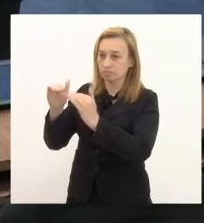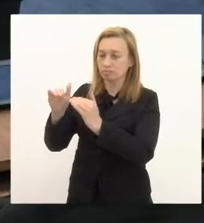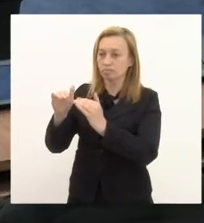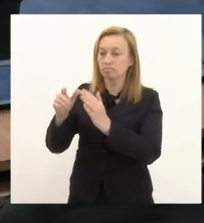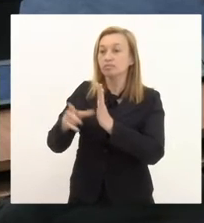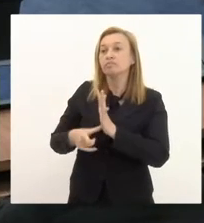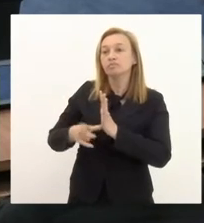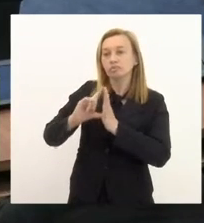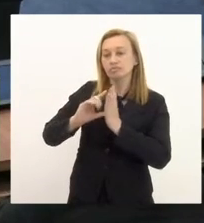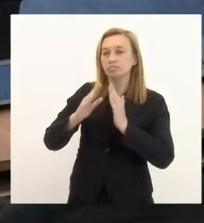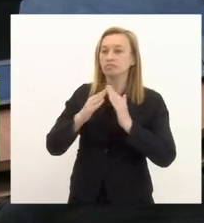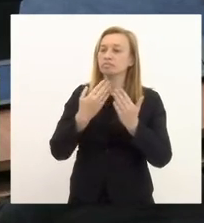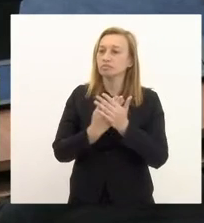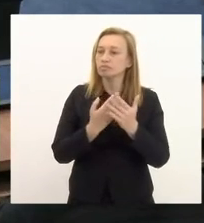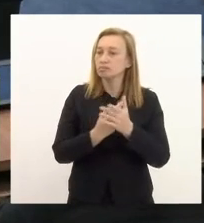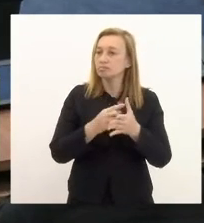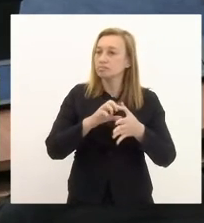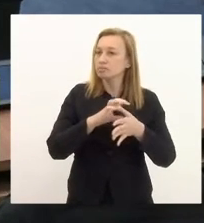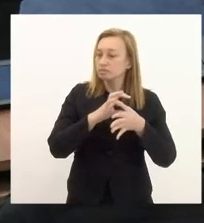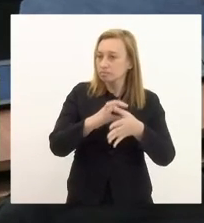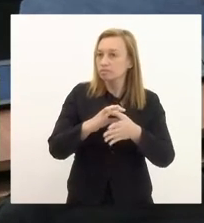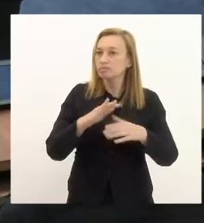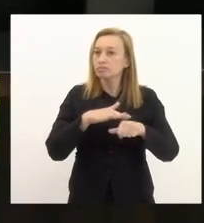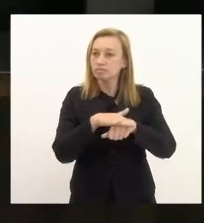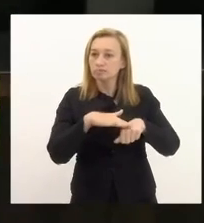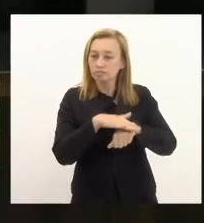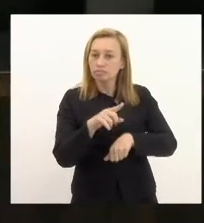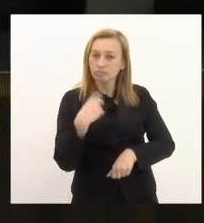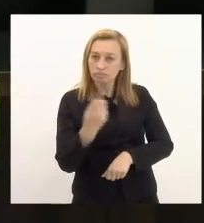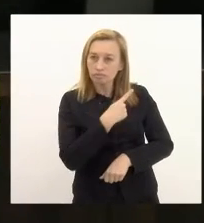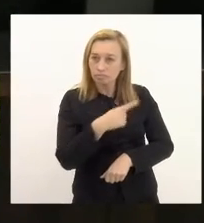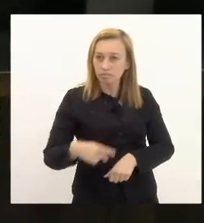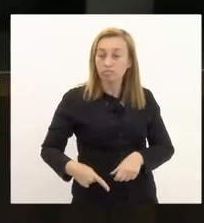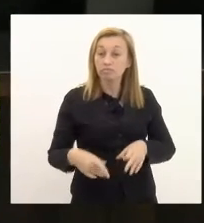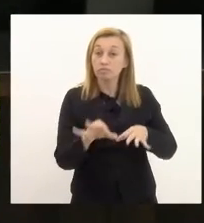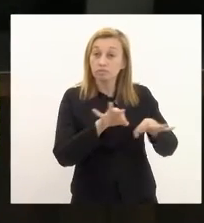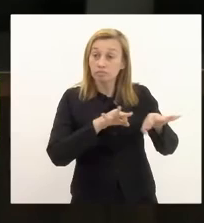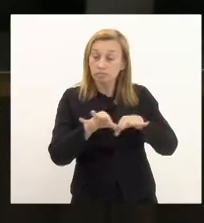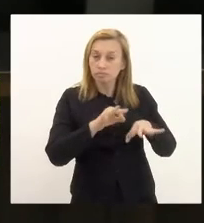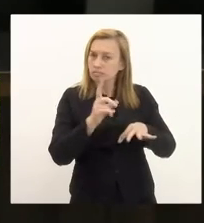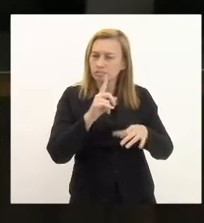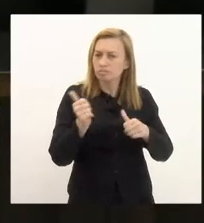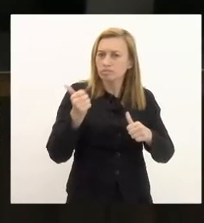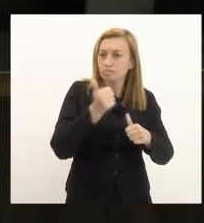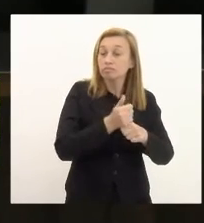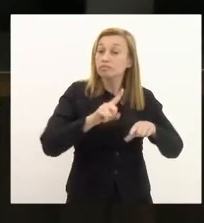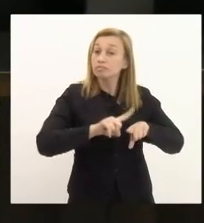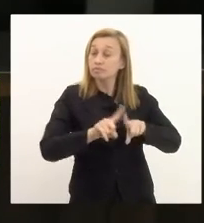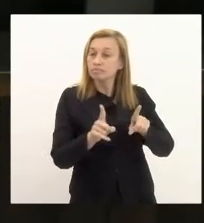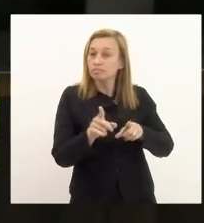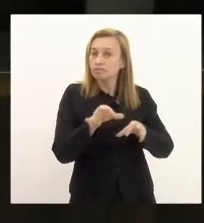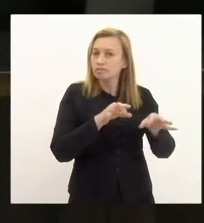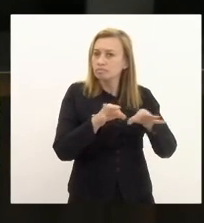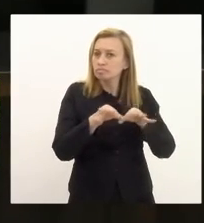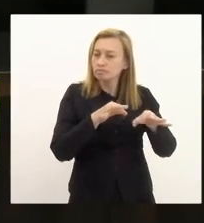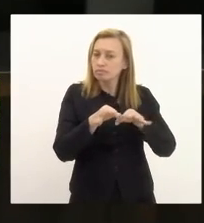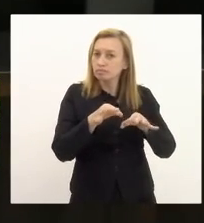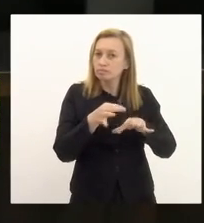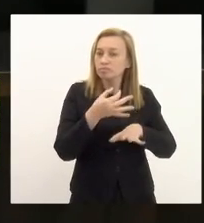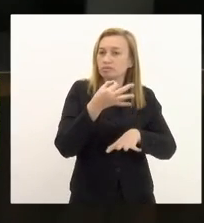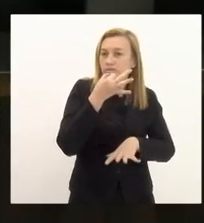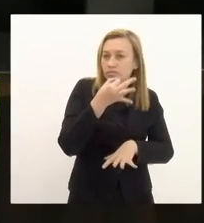conversando com nosso Presidente preparasse não é um substitutivo mas preparasse uma